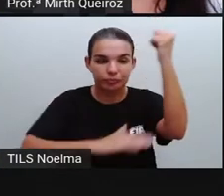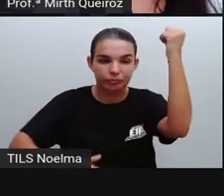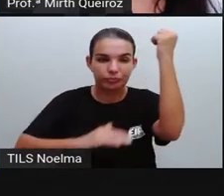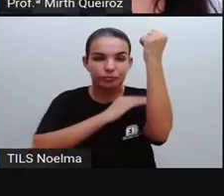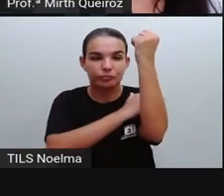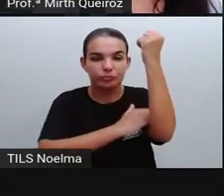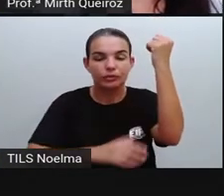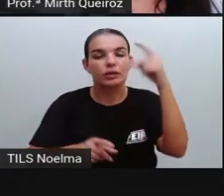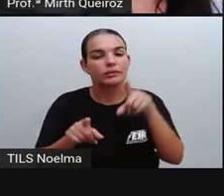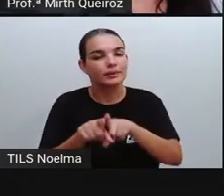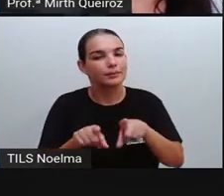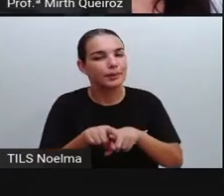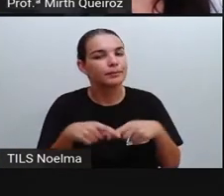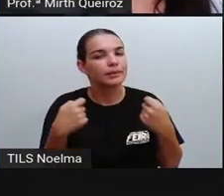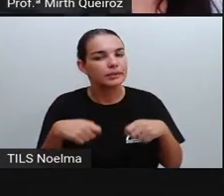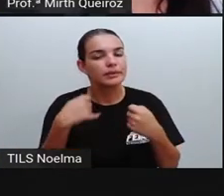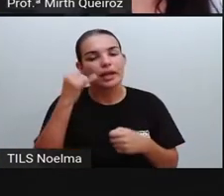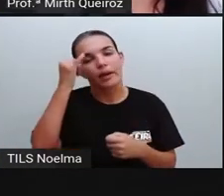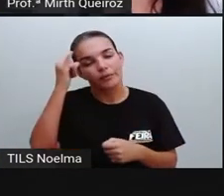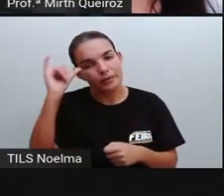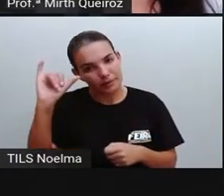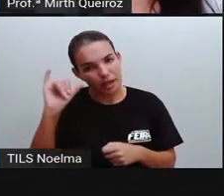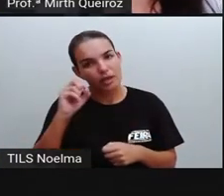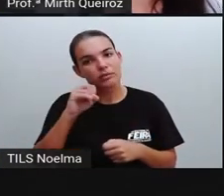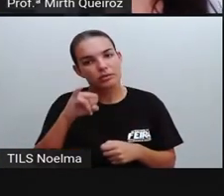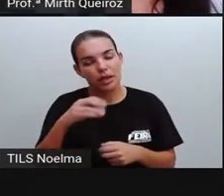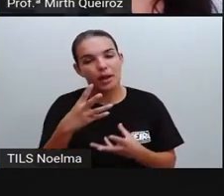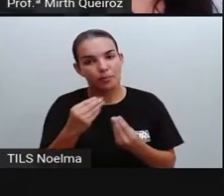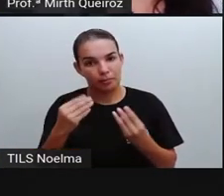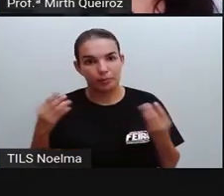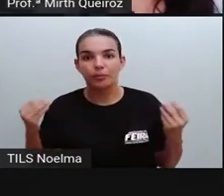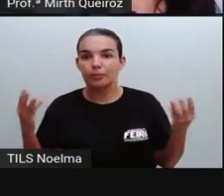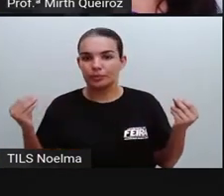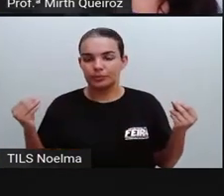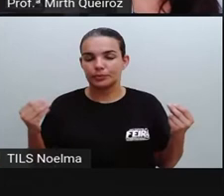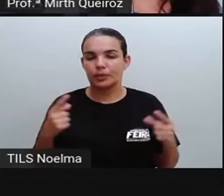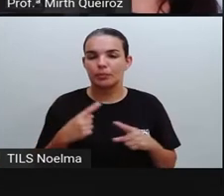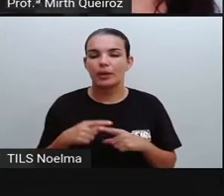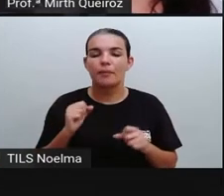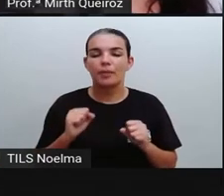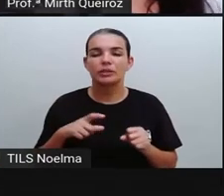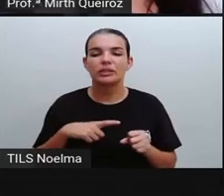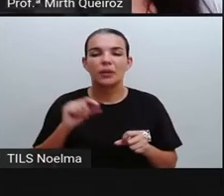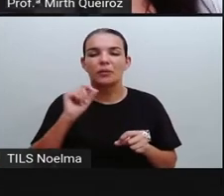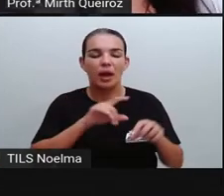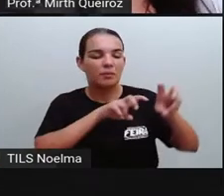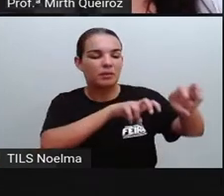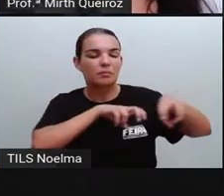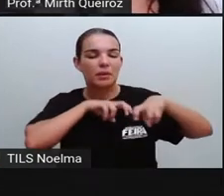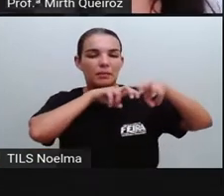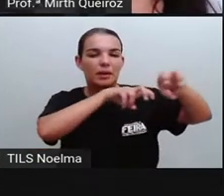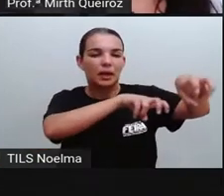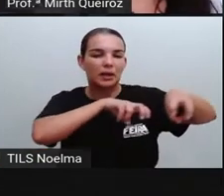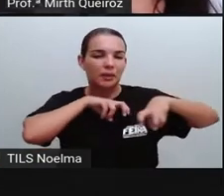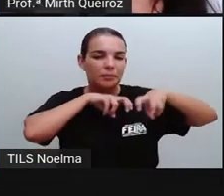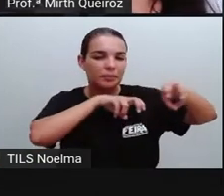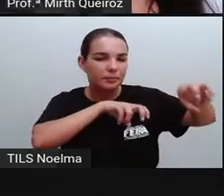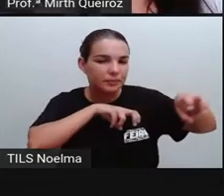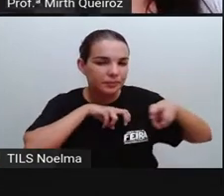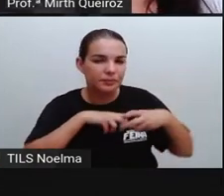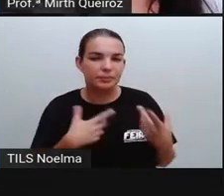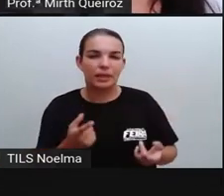dar espaços a essas zonas agrícolas, para a agricultura, para a plantação, o plantio ali